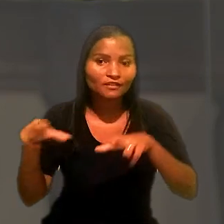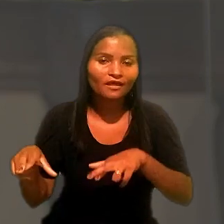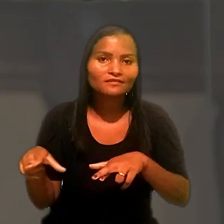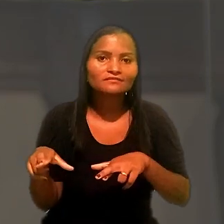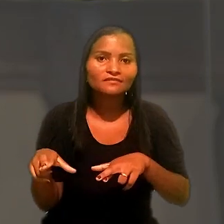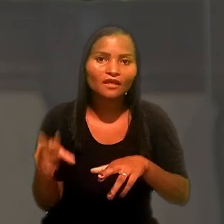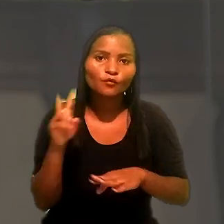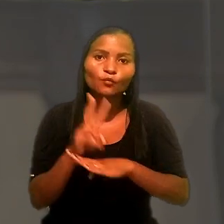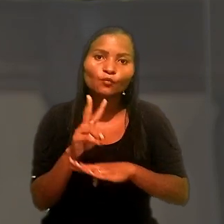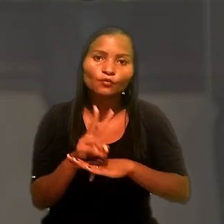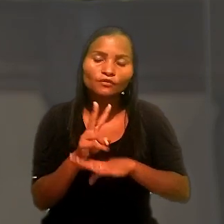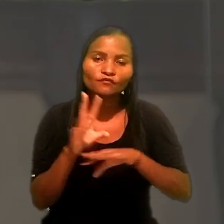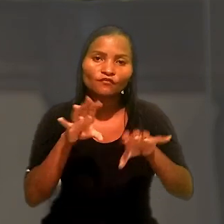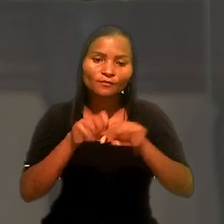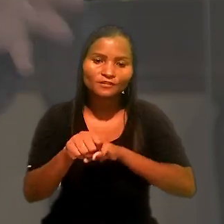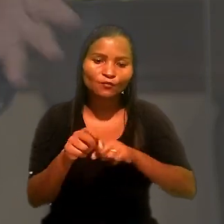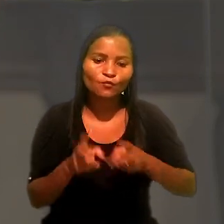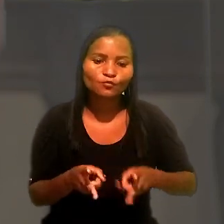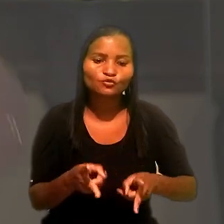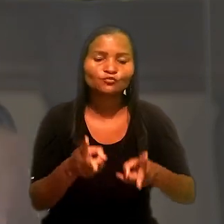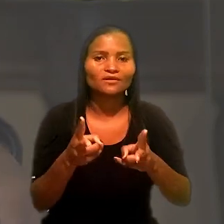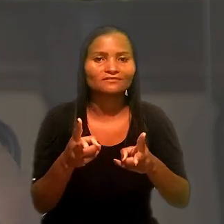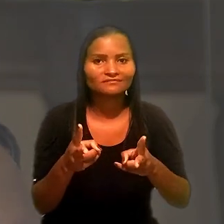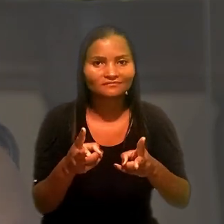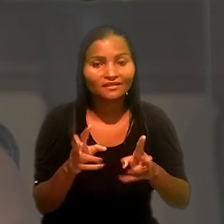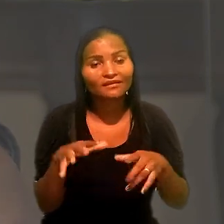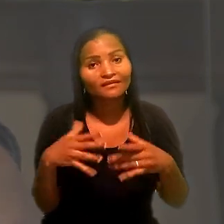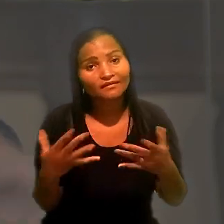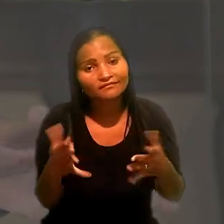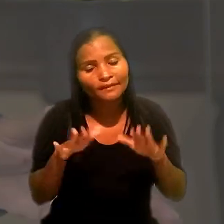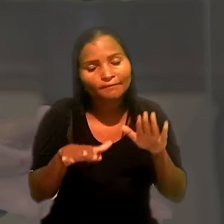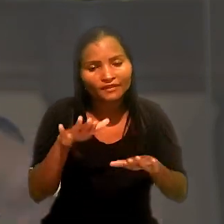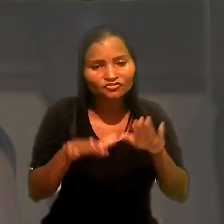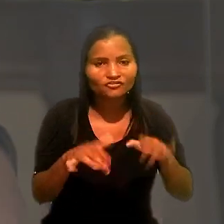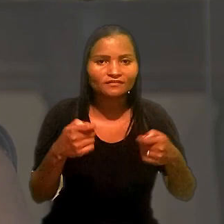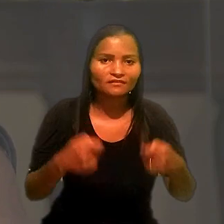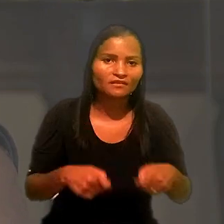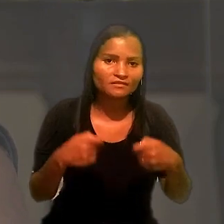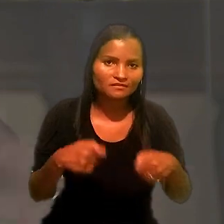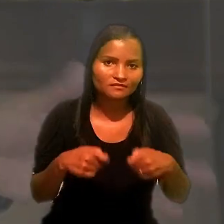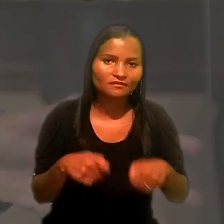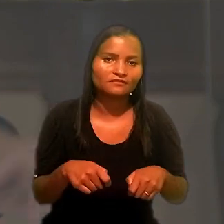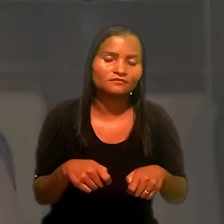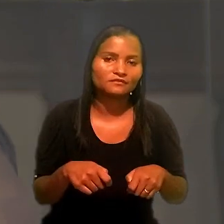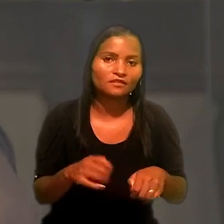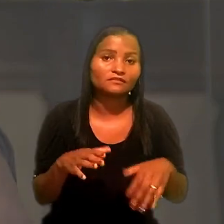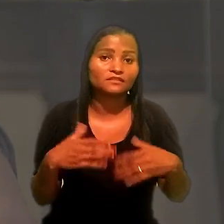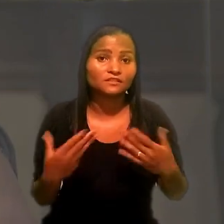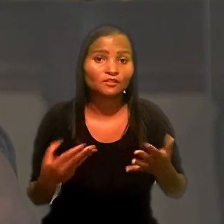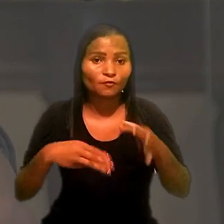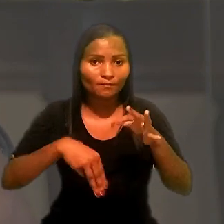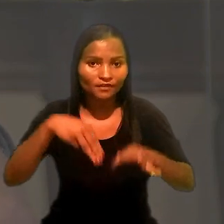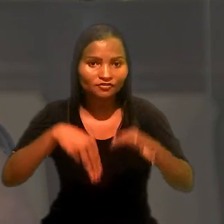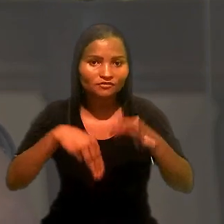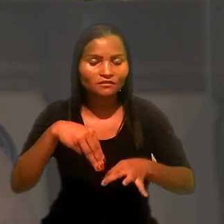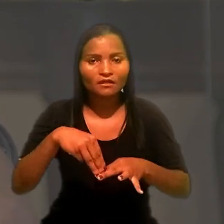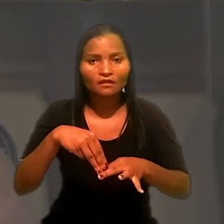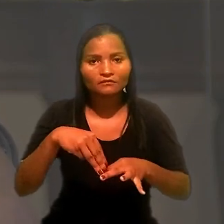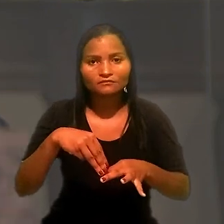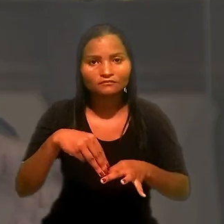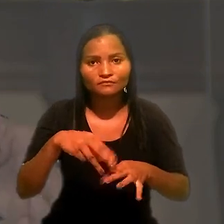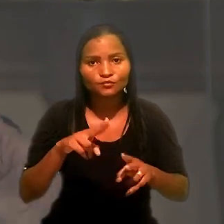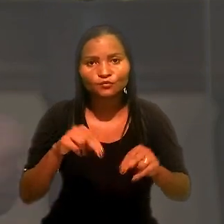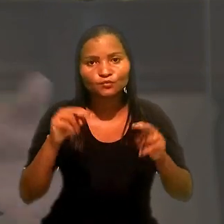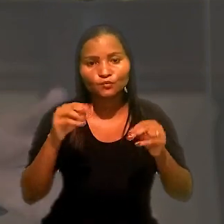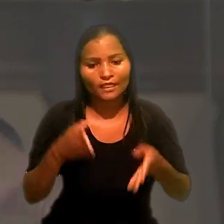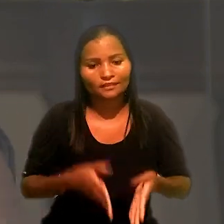da formação continuada, aí de acordo com as necessidades. Porque o magistrado, ele não nasce pronto.